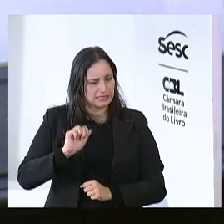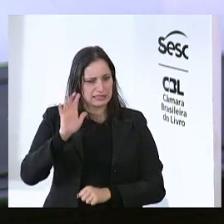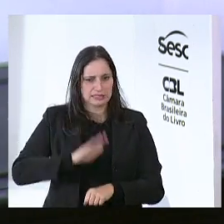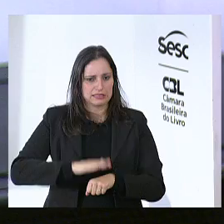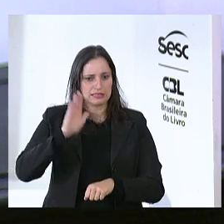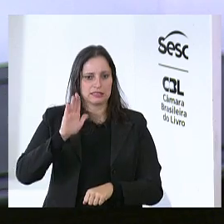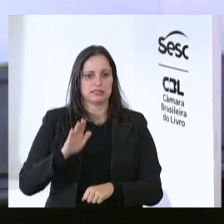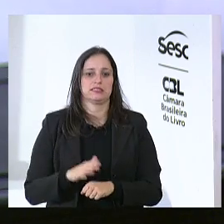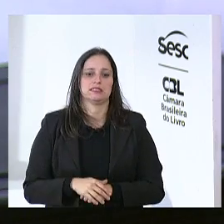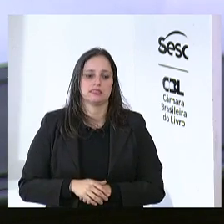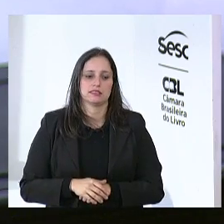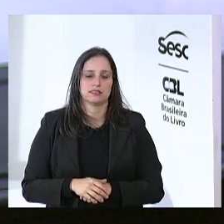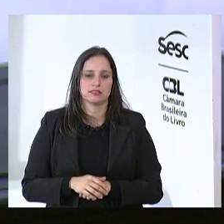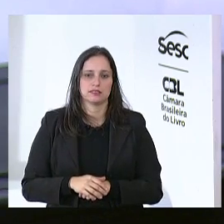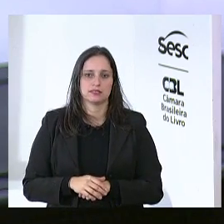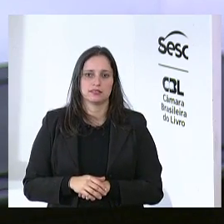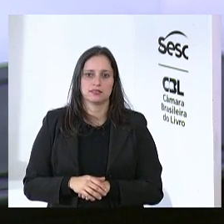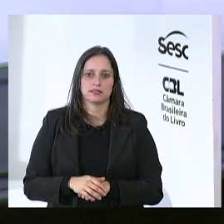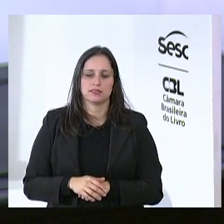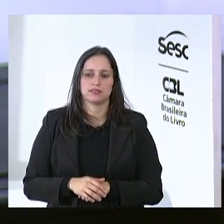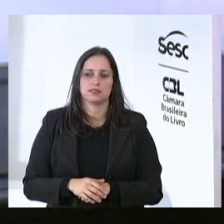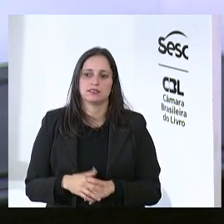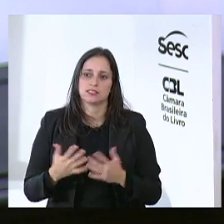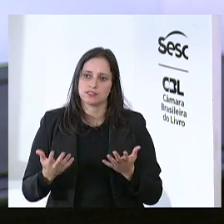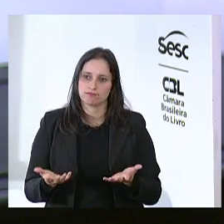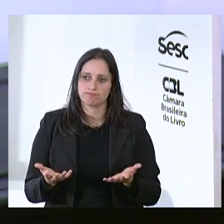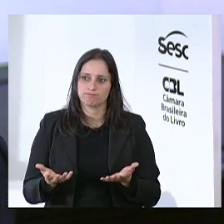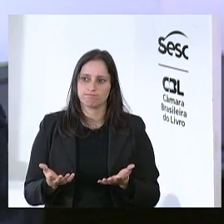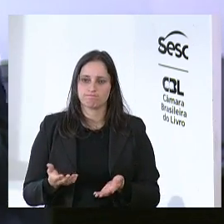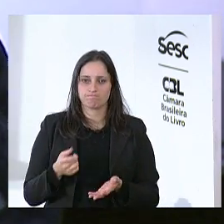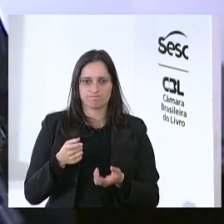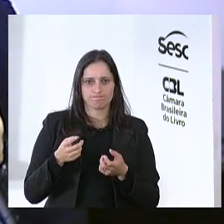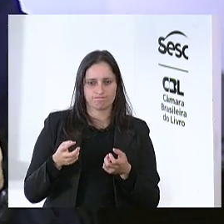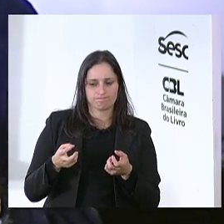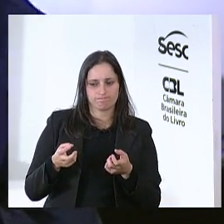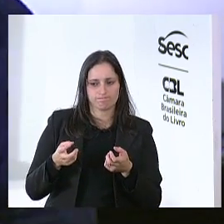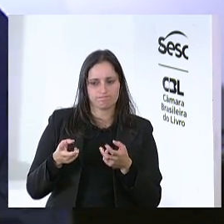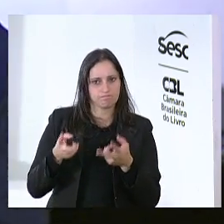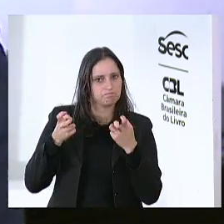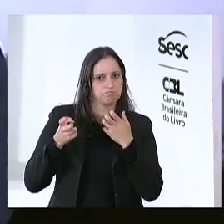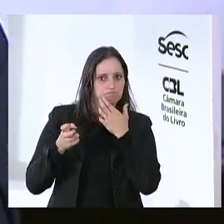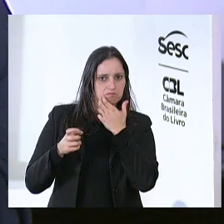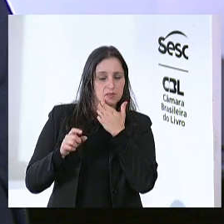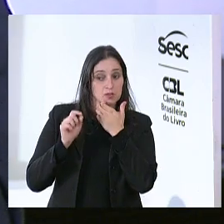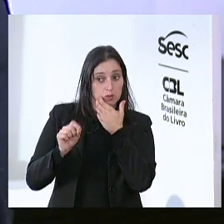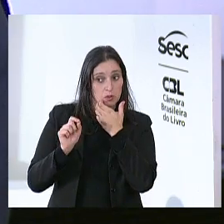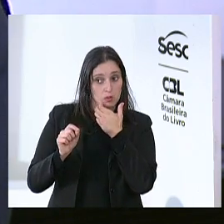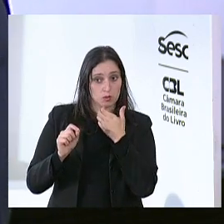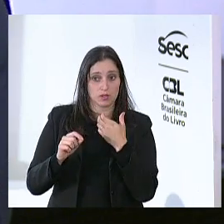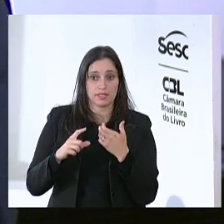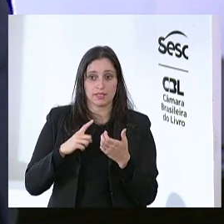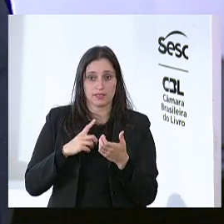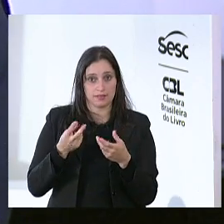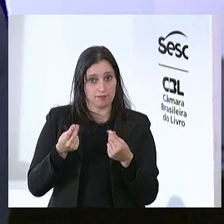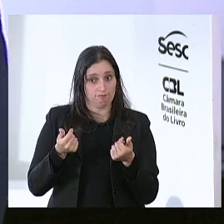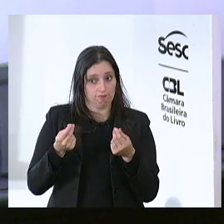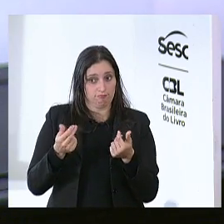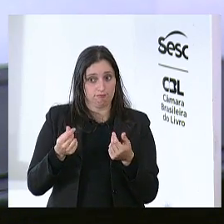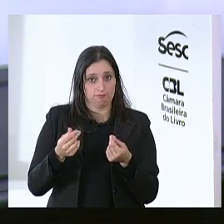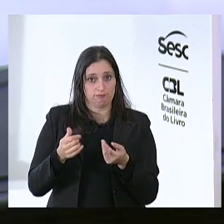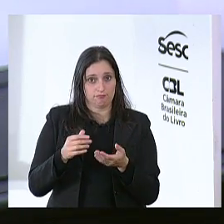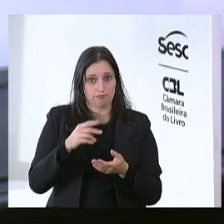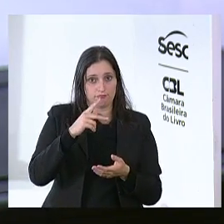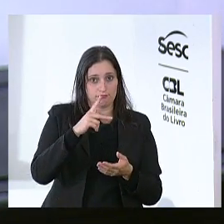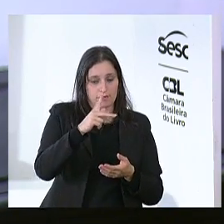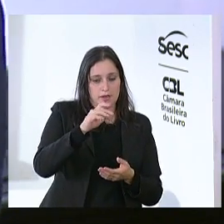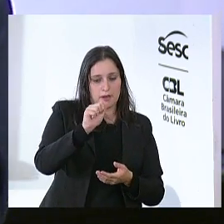é muito alto, e você tem, portanto, um mecanismo que leva partidos,